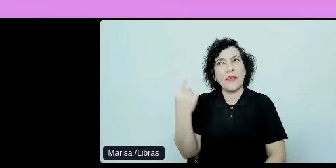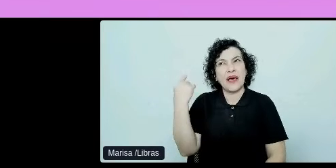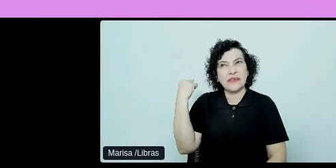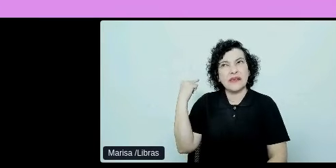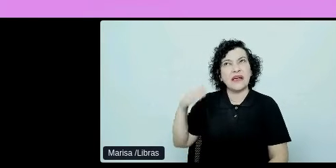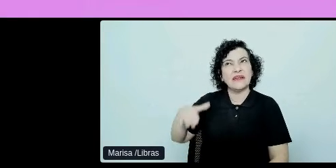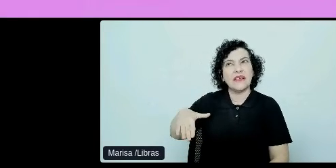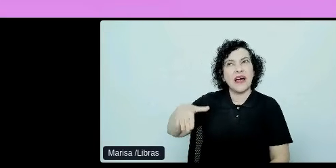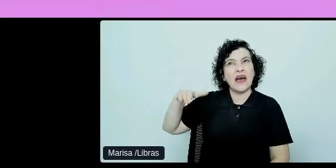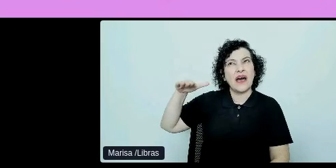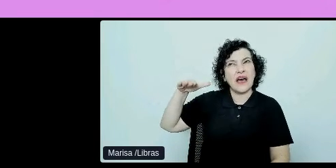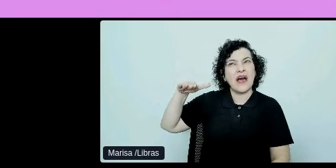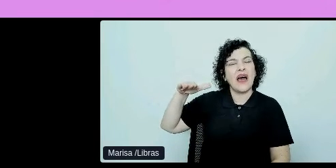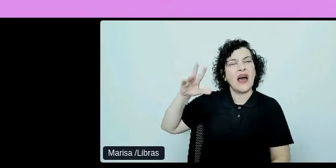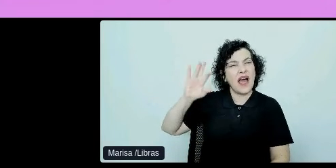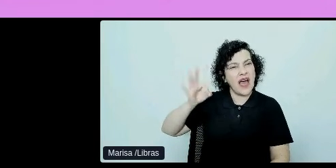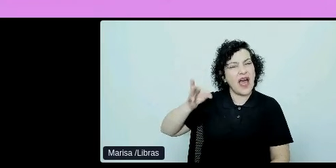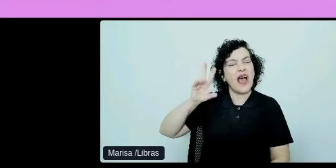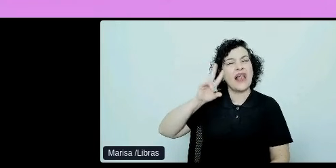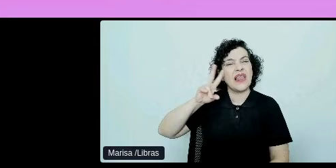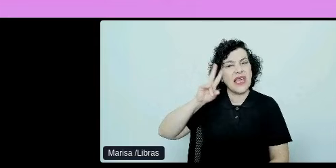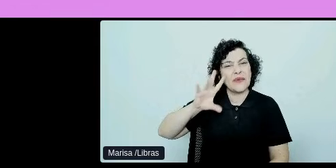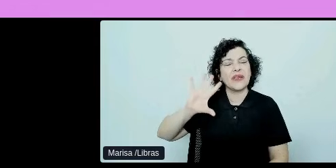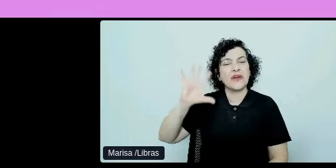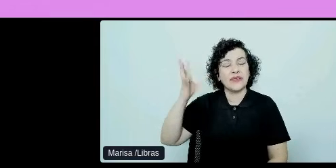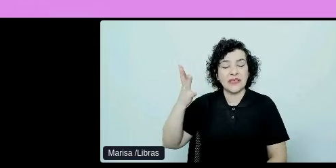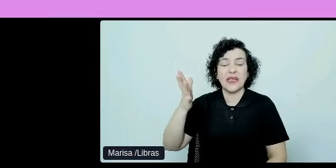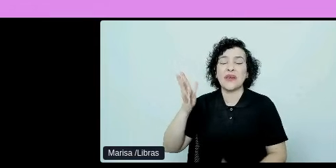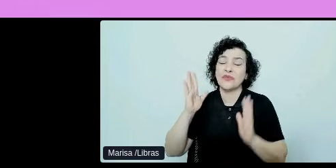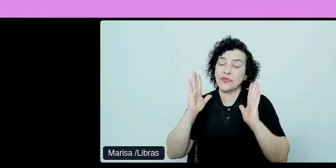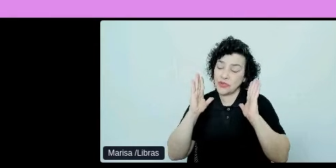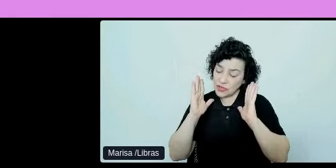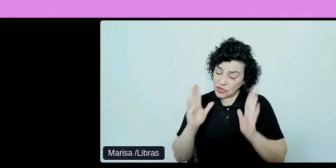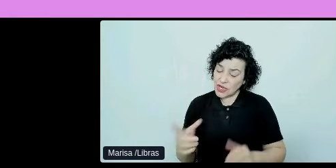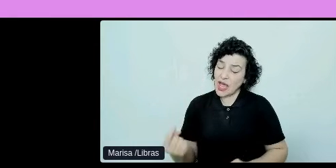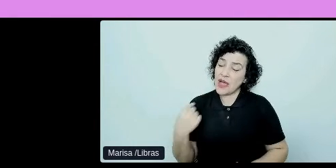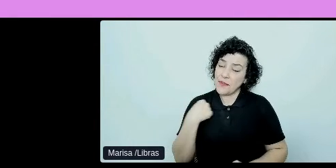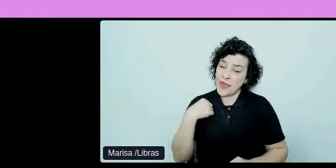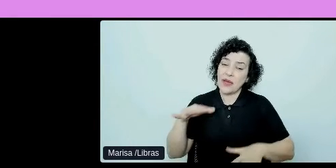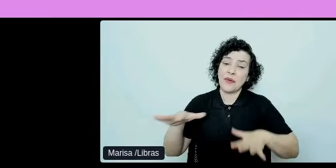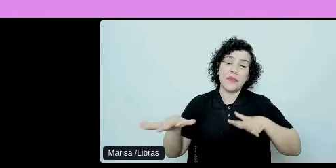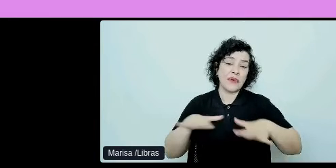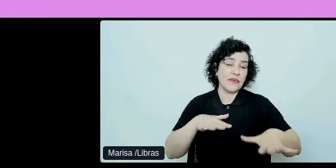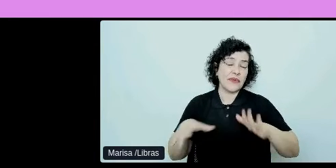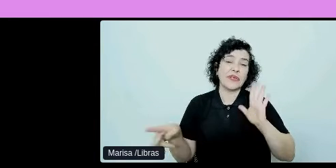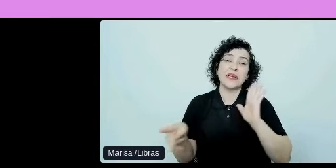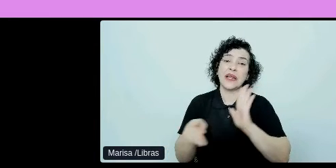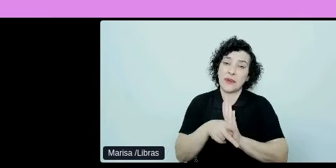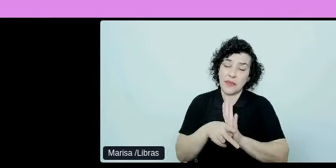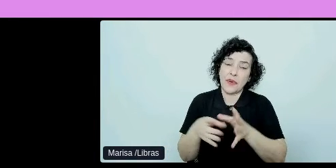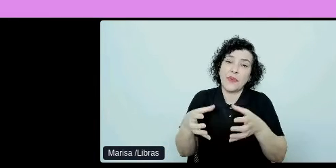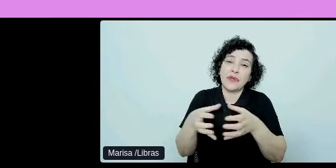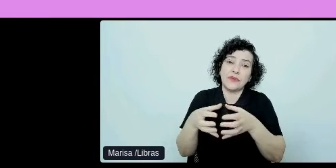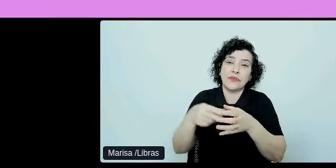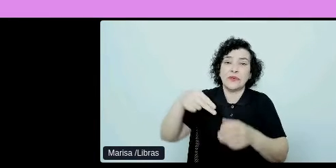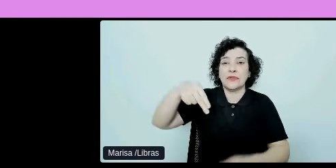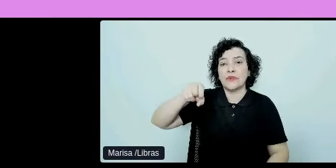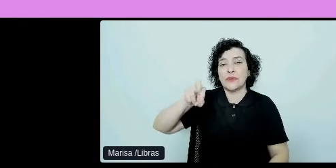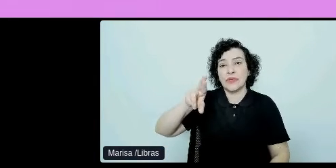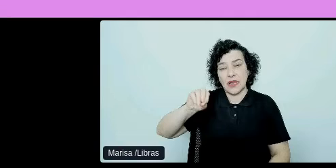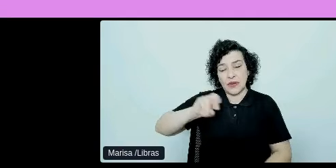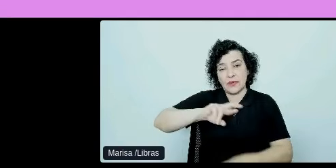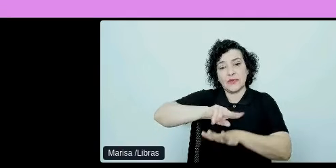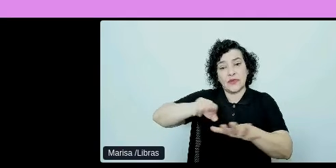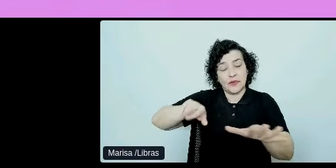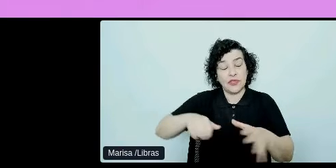a pessoa pensar, mas você lembra de tal situação? Então, aquilo lá que eu estava fazendo já era isso. A gente só não sabia que isso era um sim. A